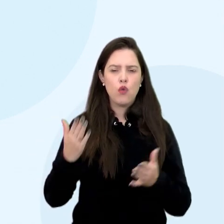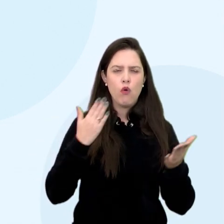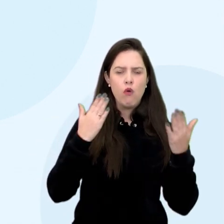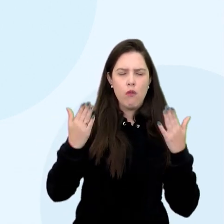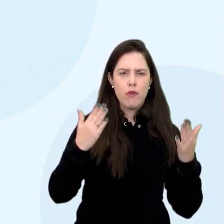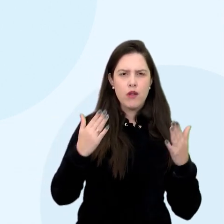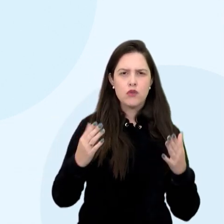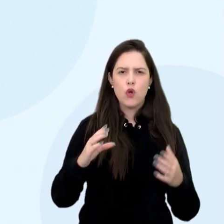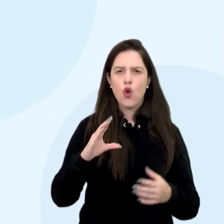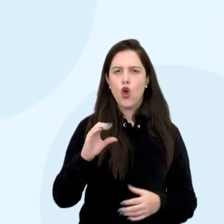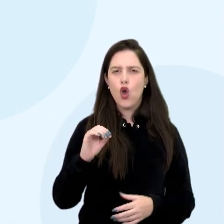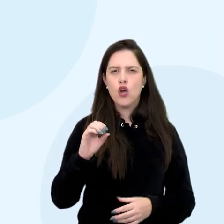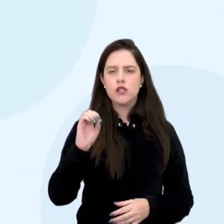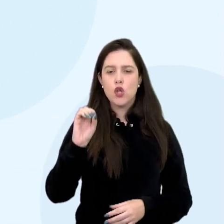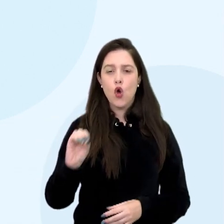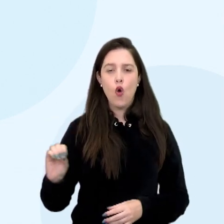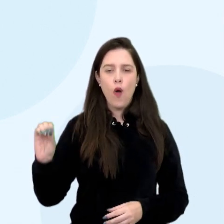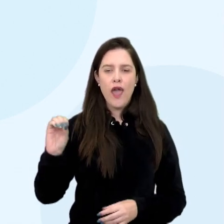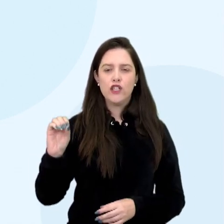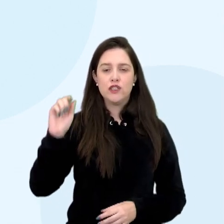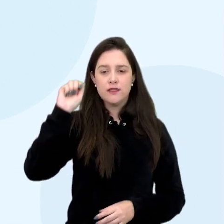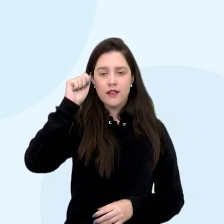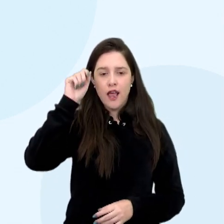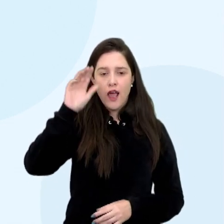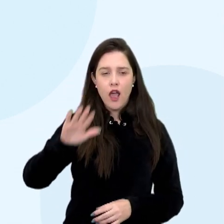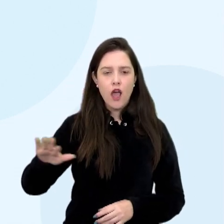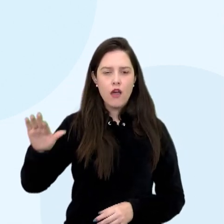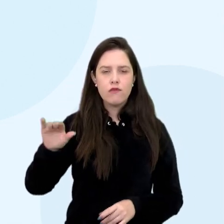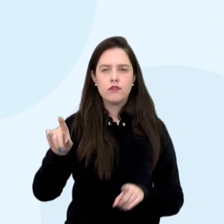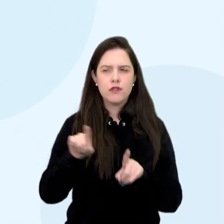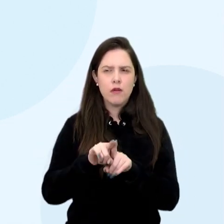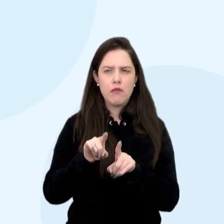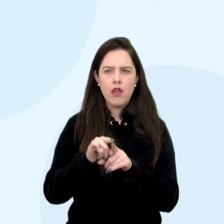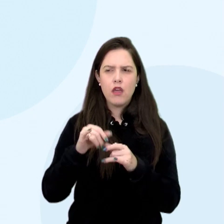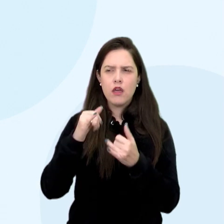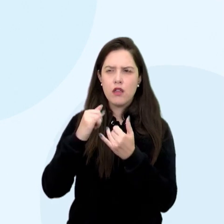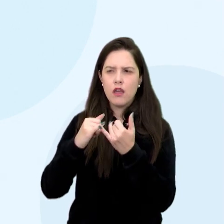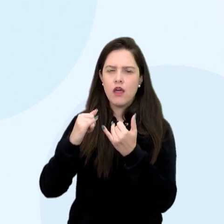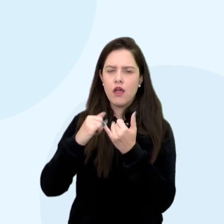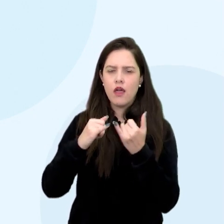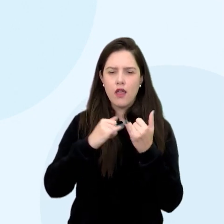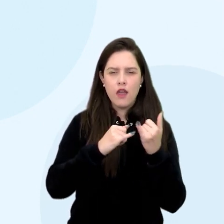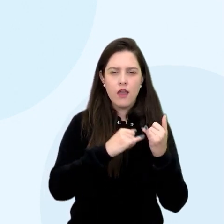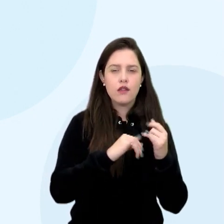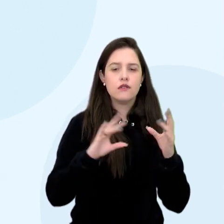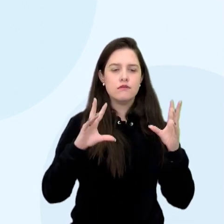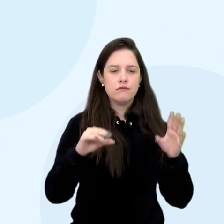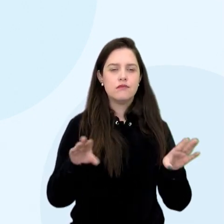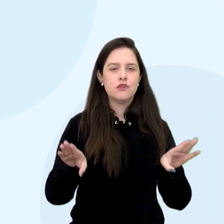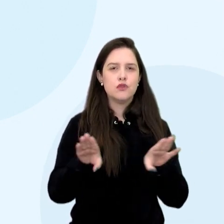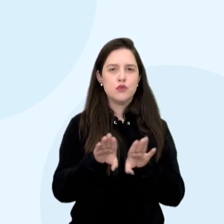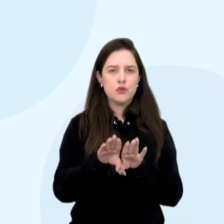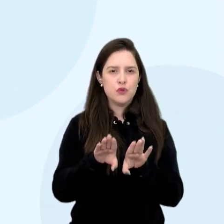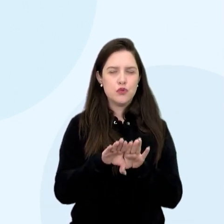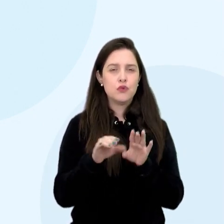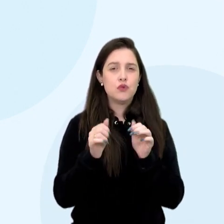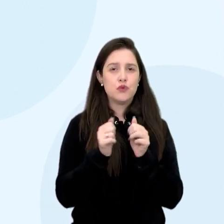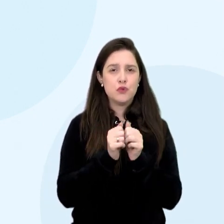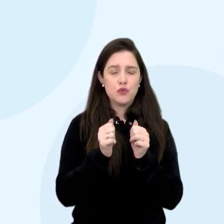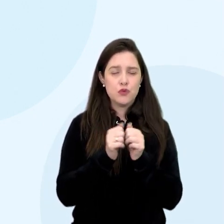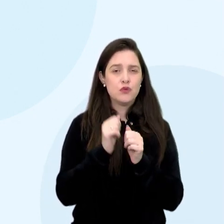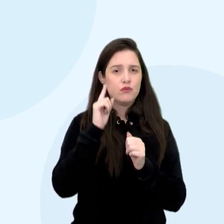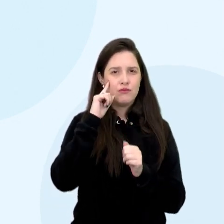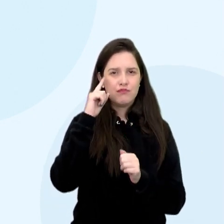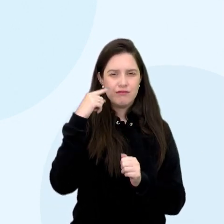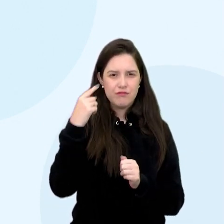África e notou algumas semelhanças, como se os dois lados tivessem estado juntos um dia. E até